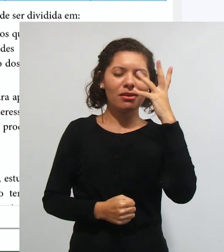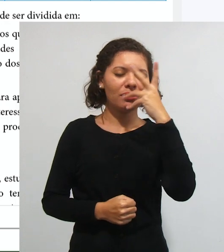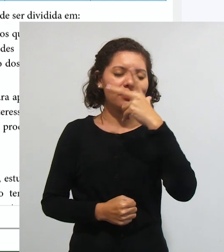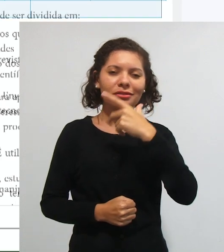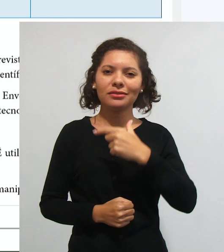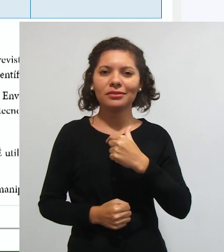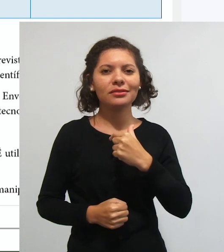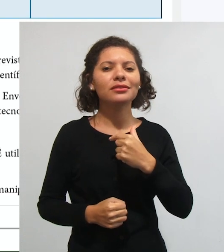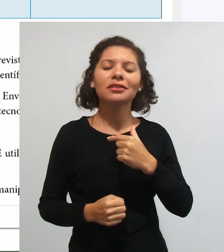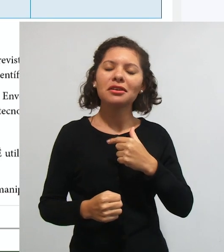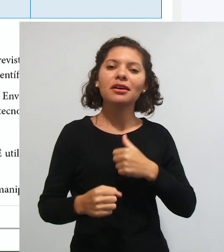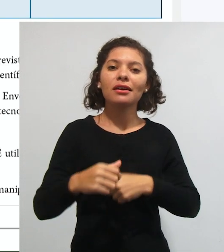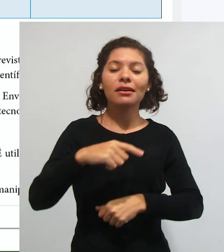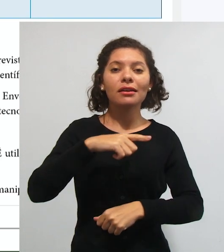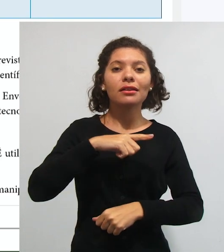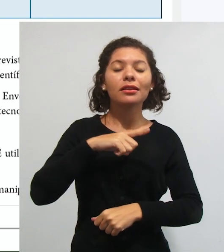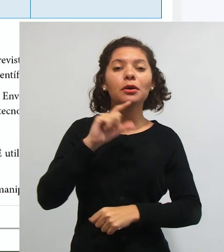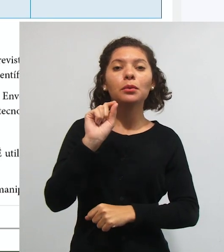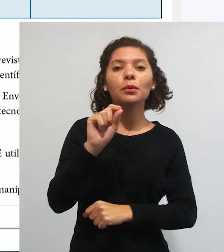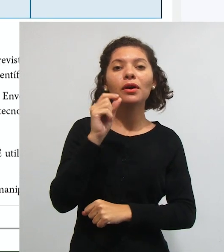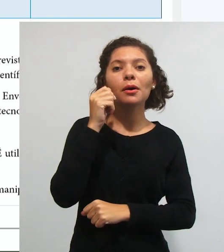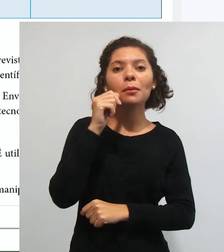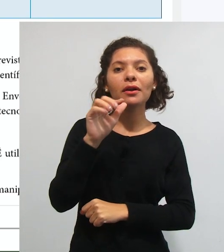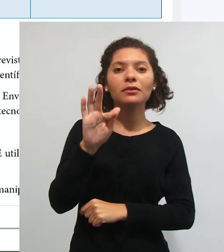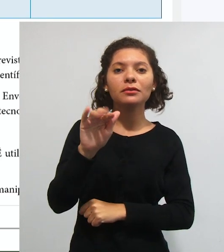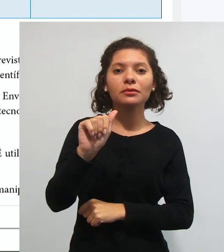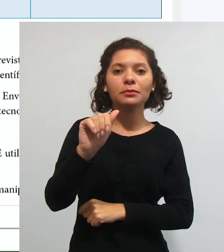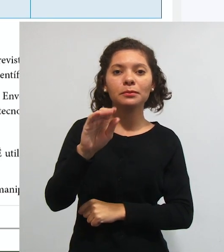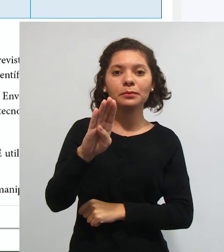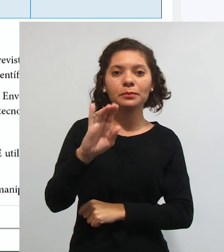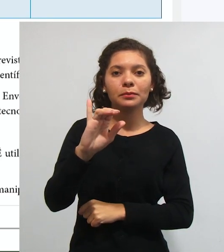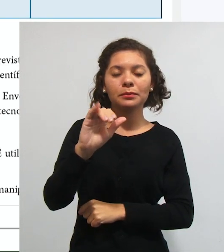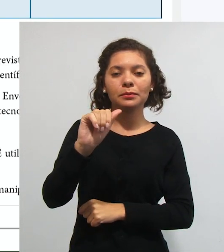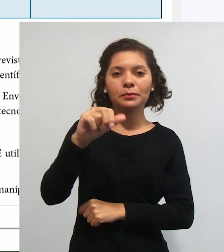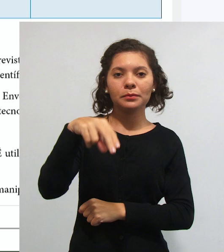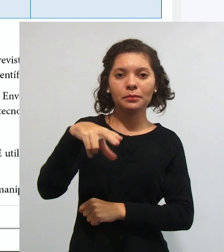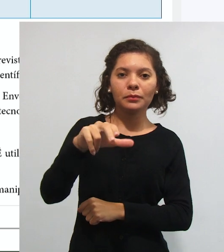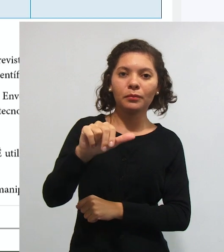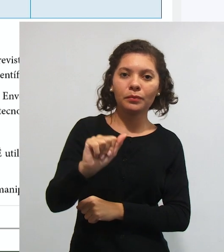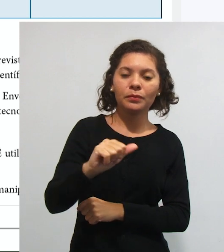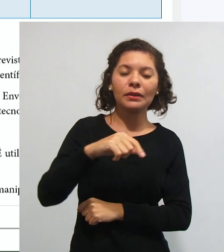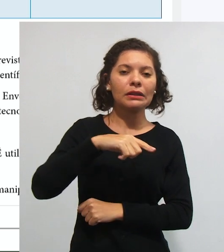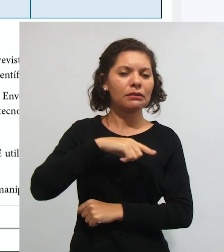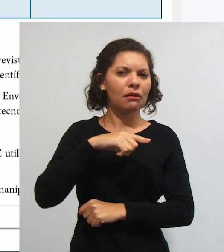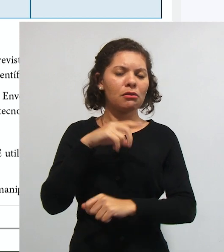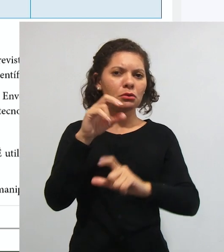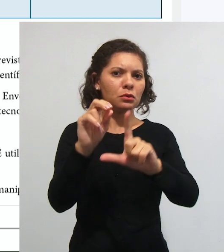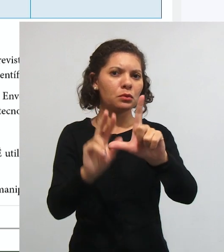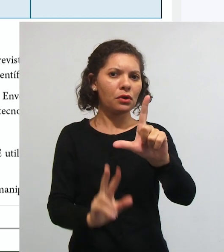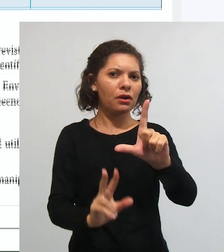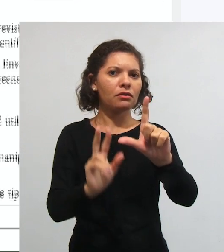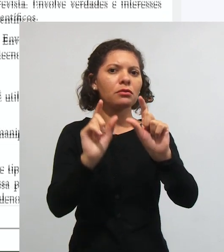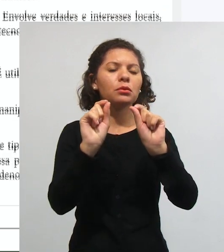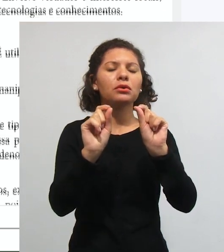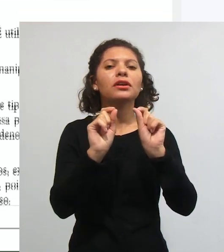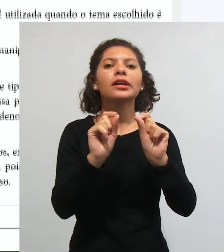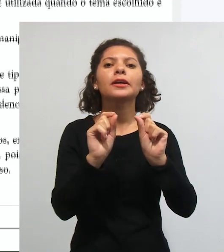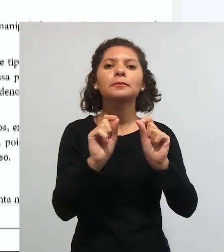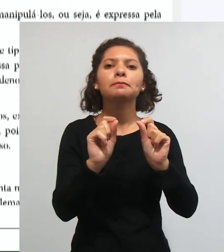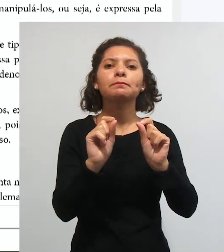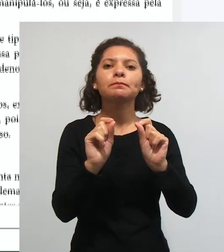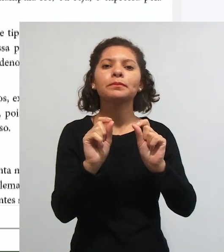inclusive, né, a Fabiana, ela tem esse quadro aqui lá no material, e ela faz toda